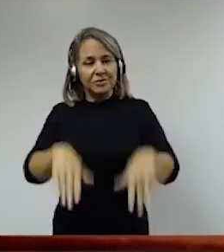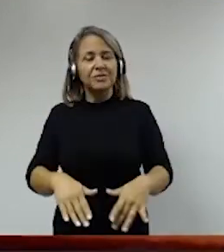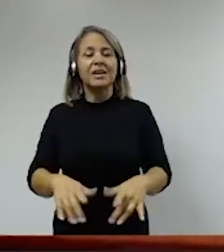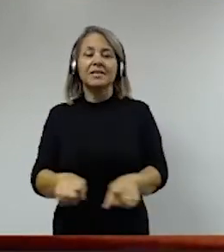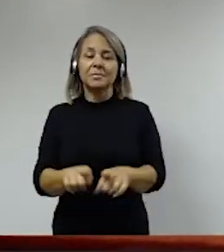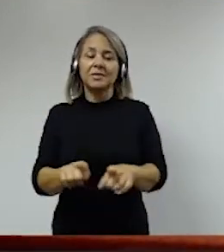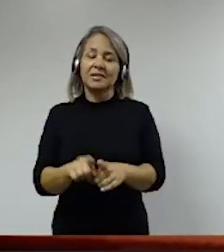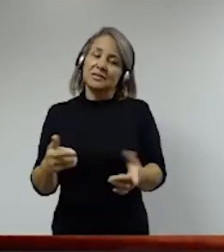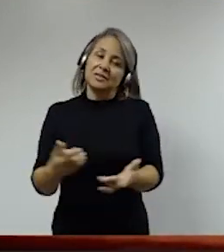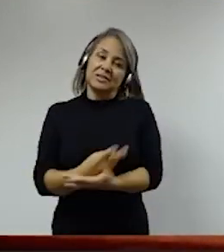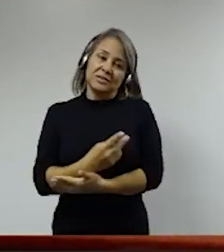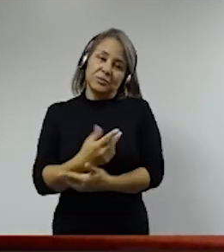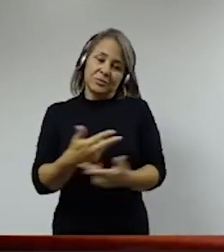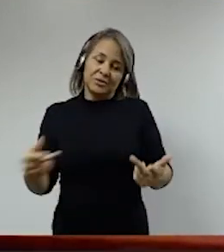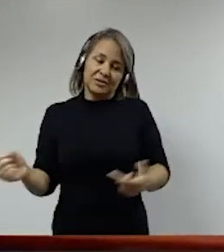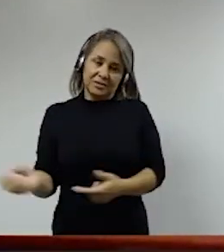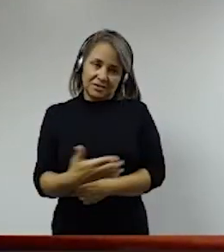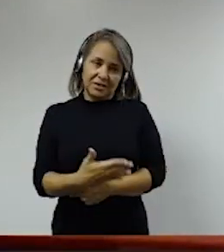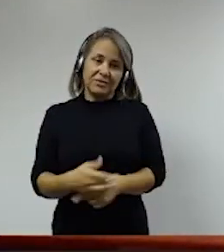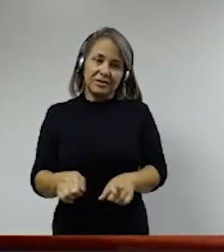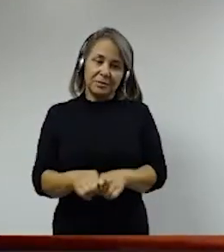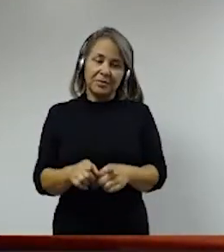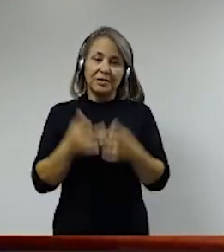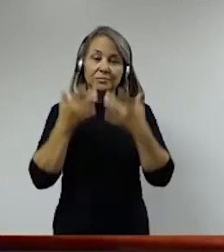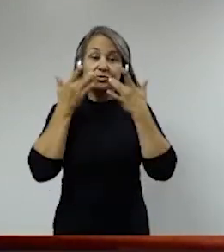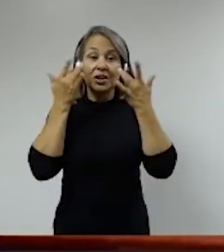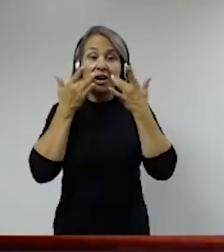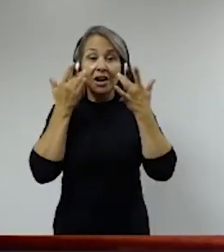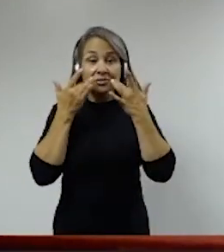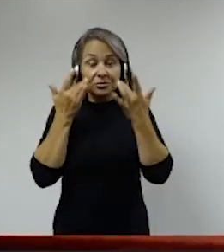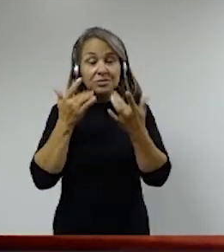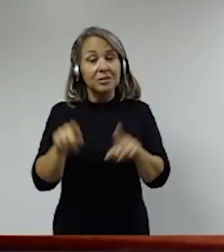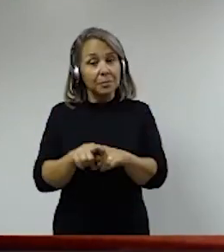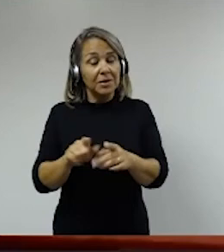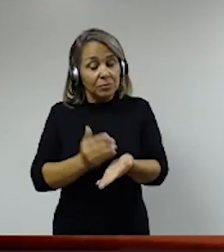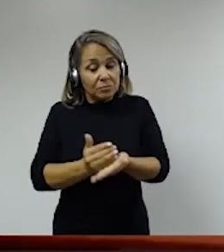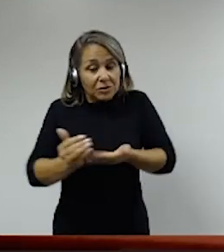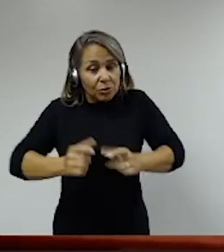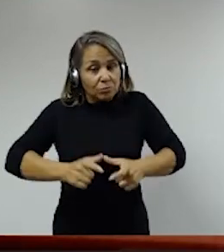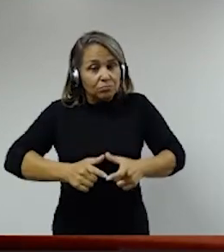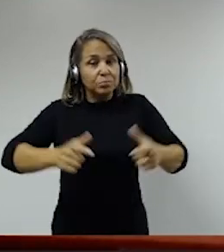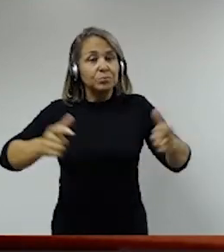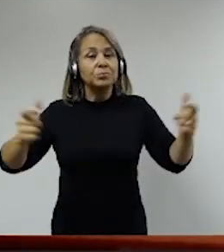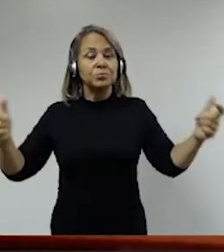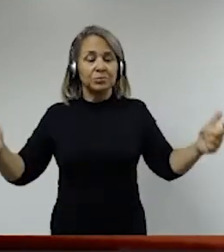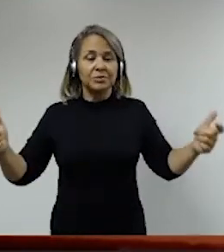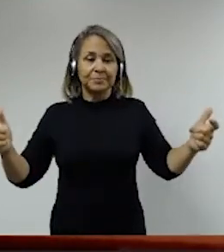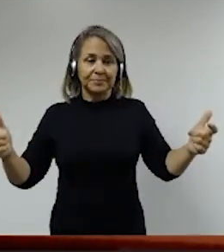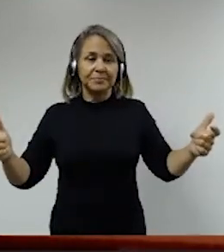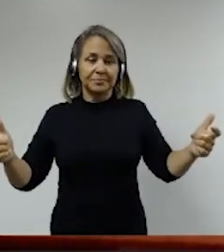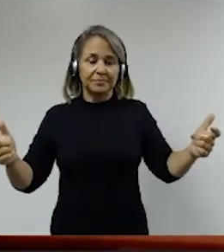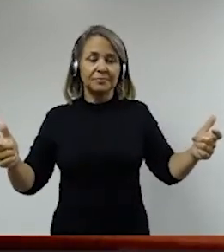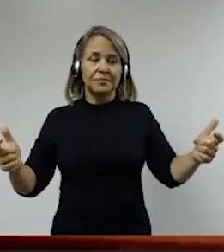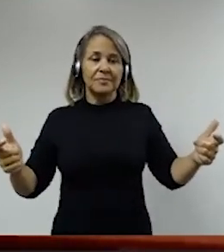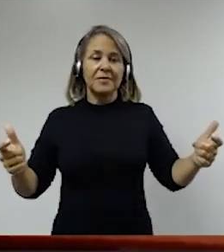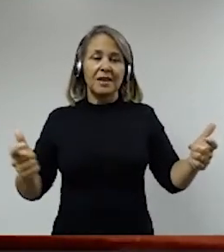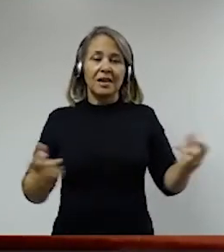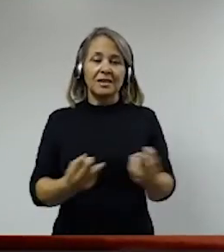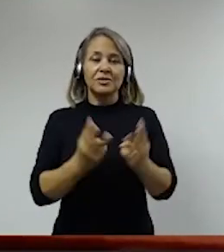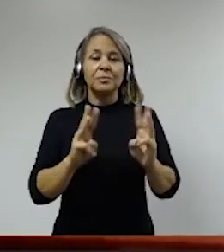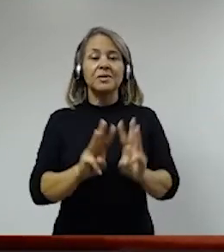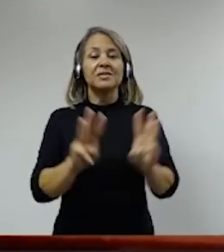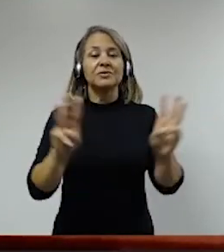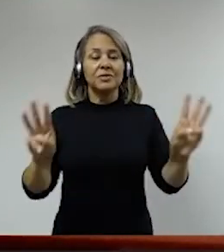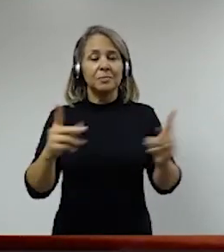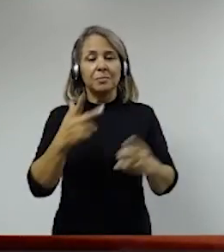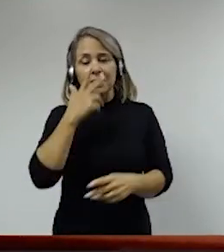uma coisa nova, quer dizer, as peças de teatro começaram a subir, enfim, né, para os serviços de streaming, que era, assim,